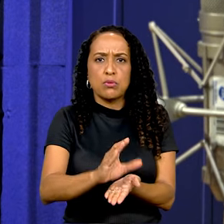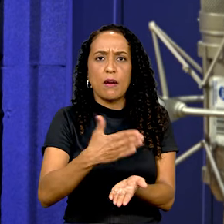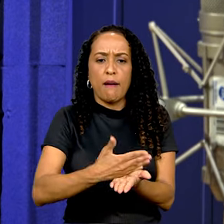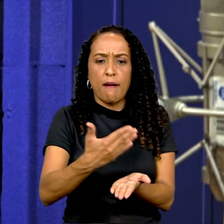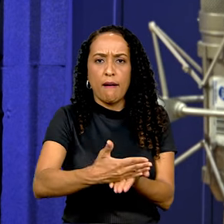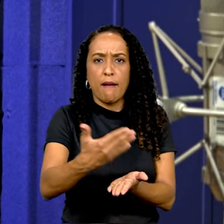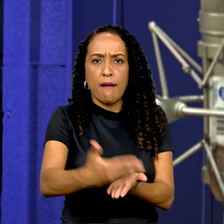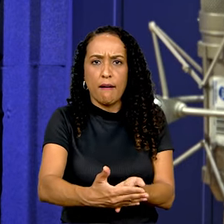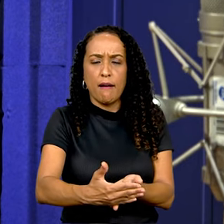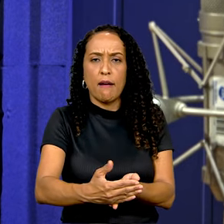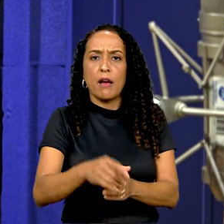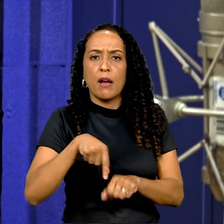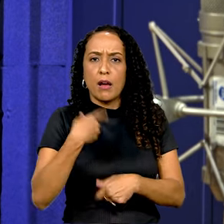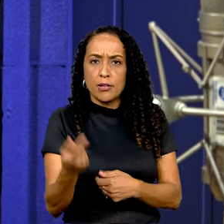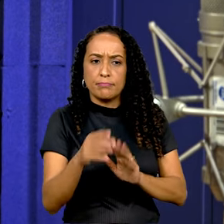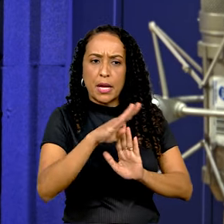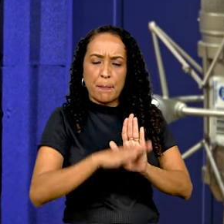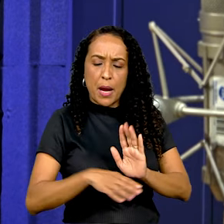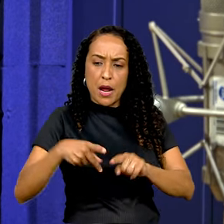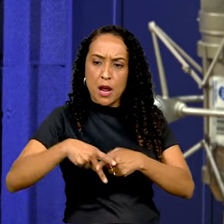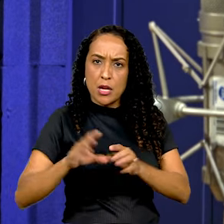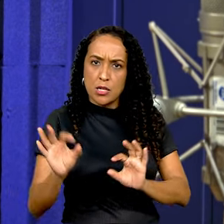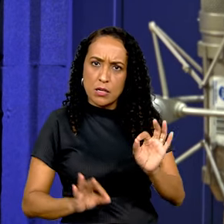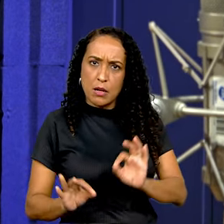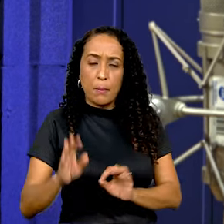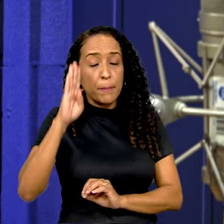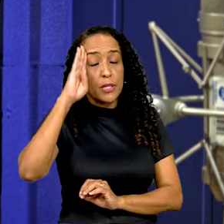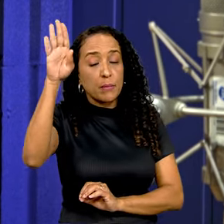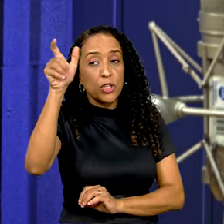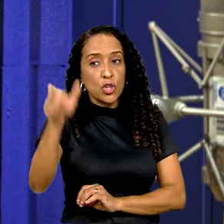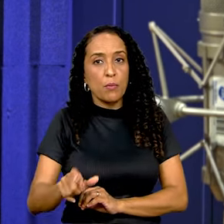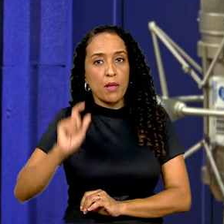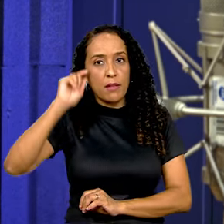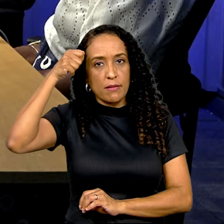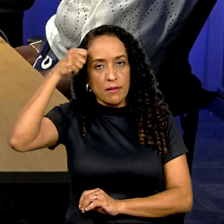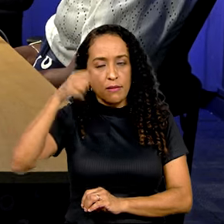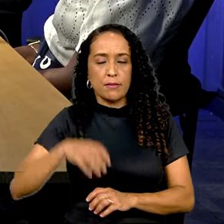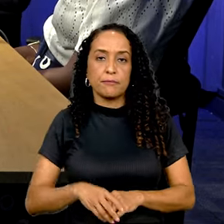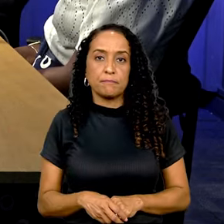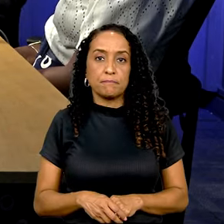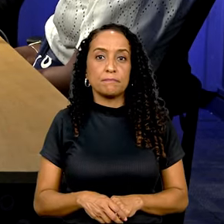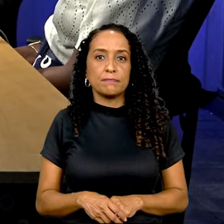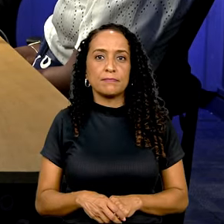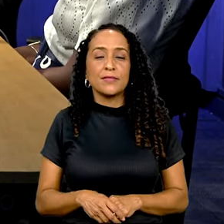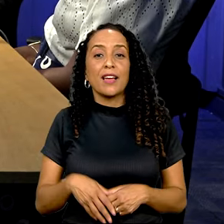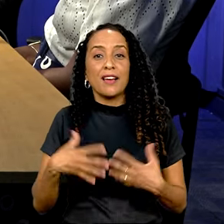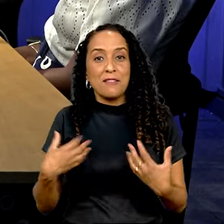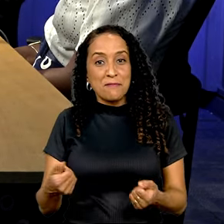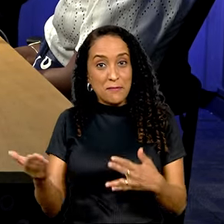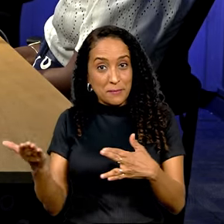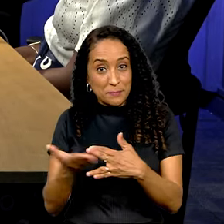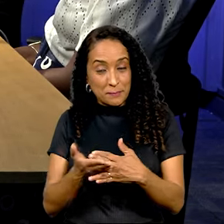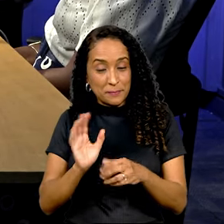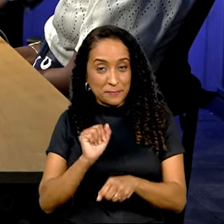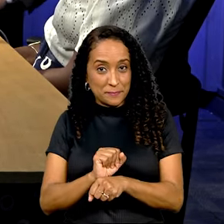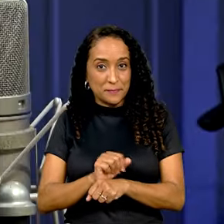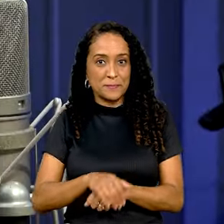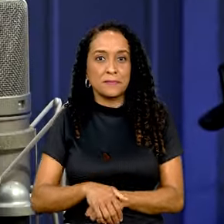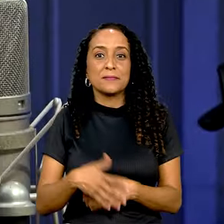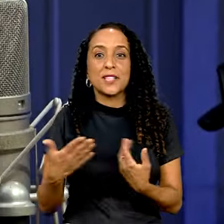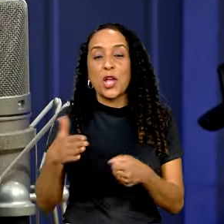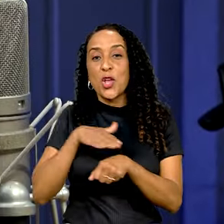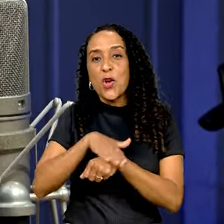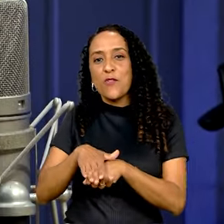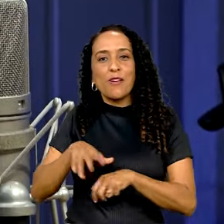Essa essa agenda de reparação exus principalmente paraas mulheres negras vamos para intervalo e